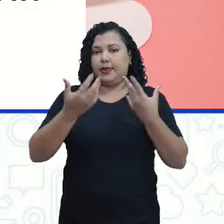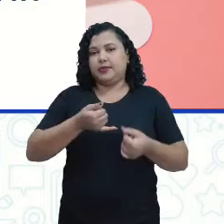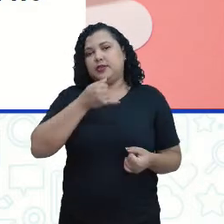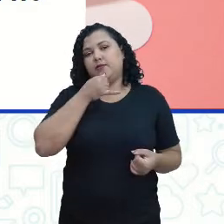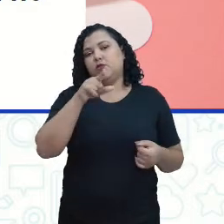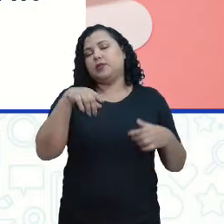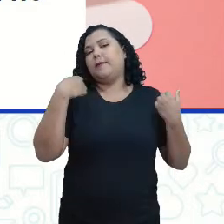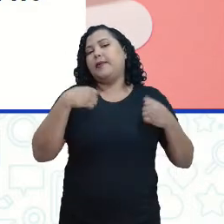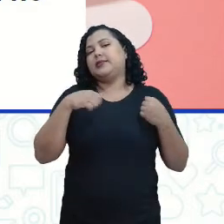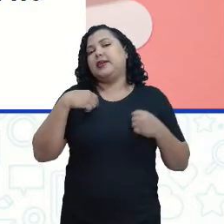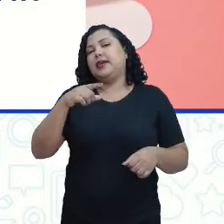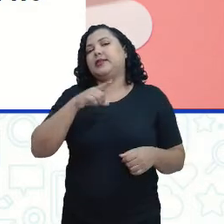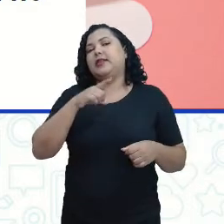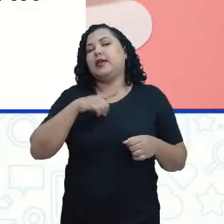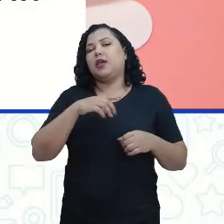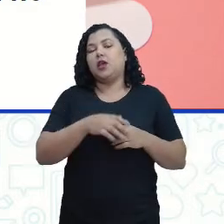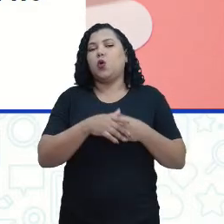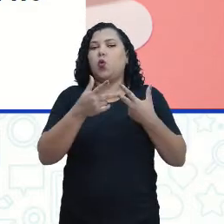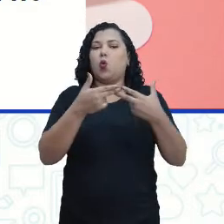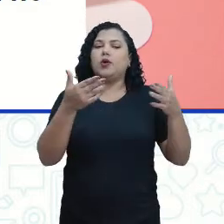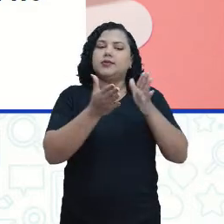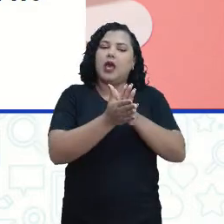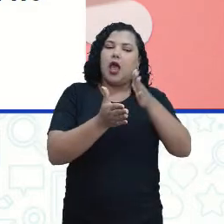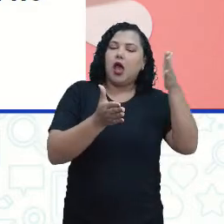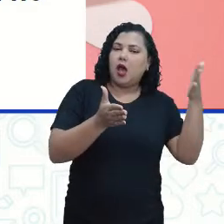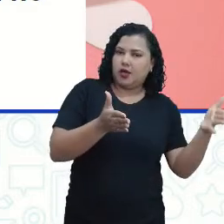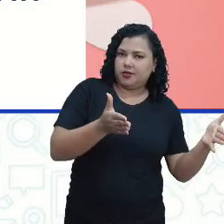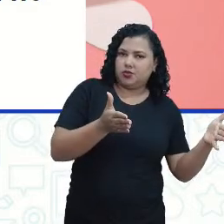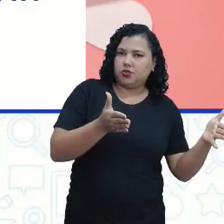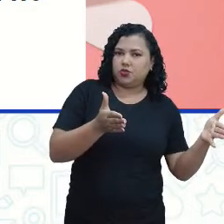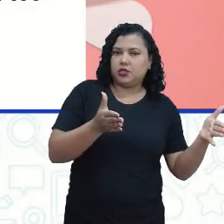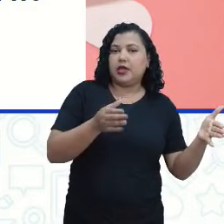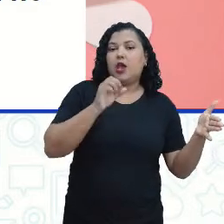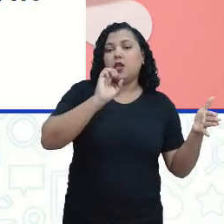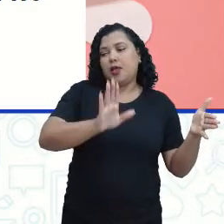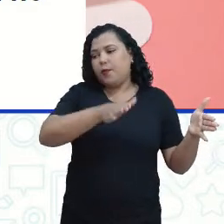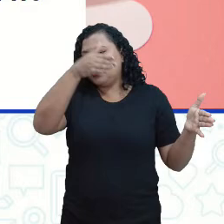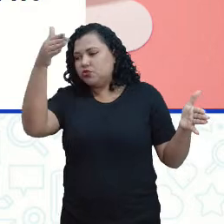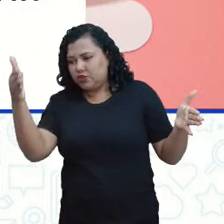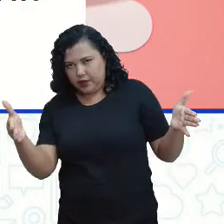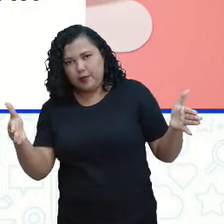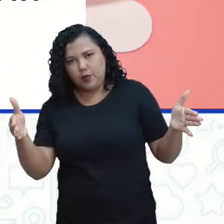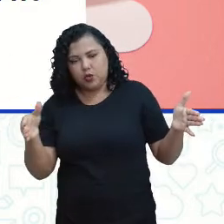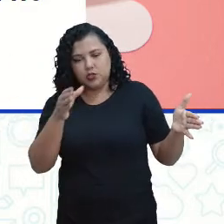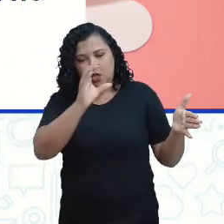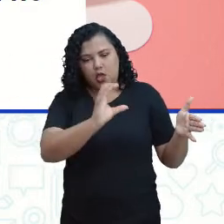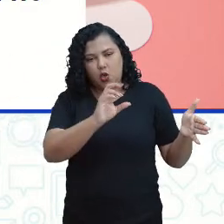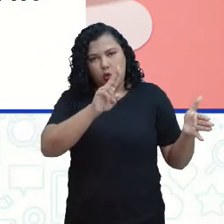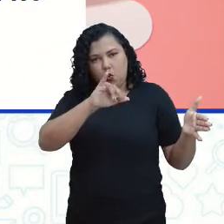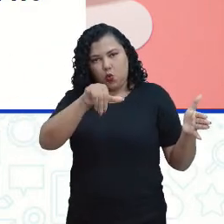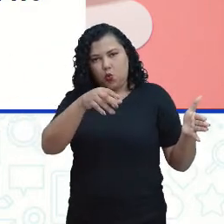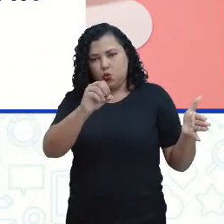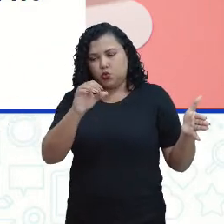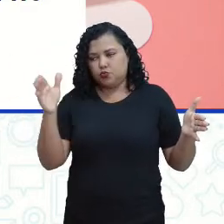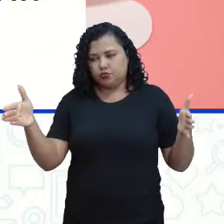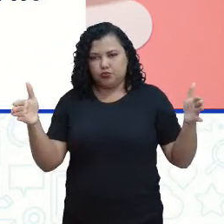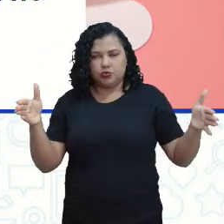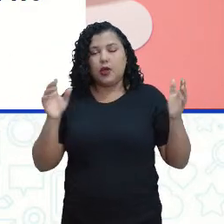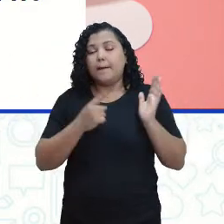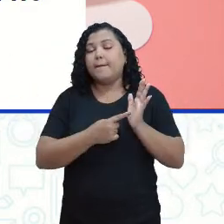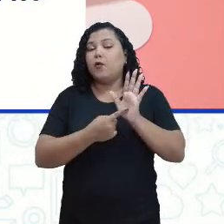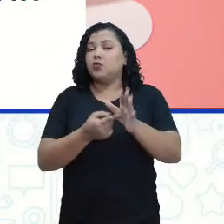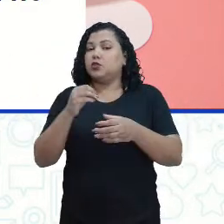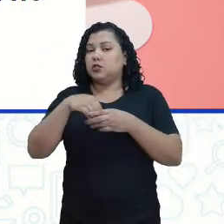você precisa ter ou algo anterior e algo posterior ao cujo expressos na sentença. Por